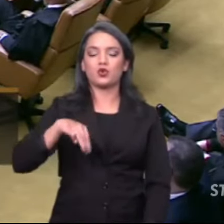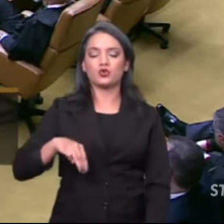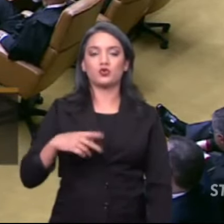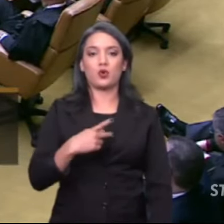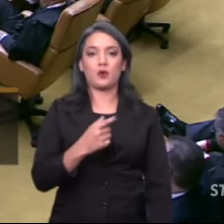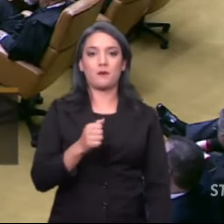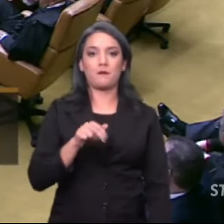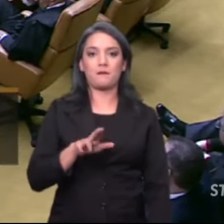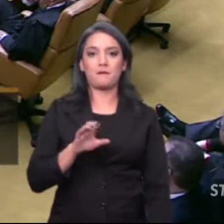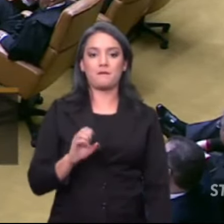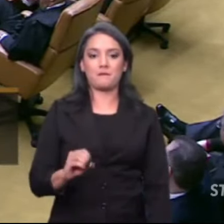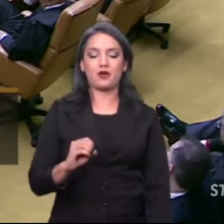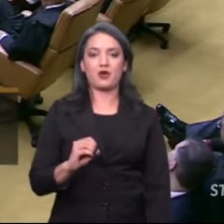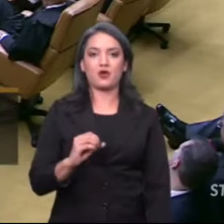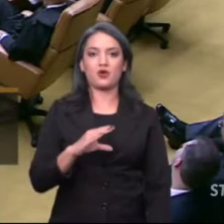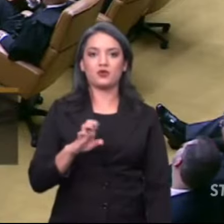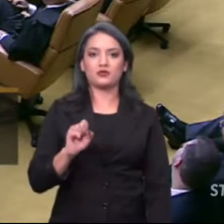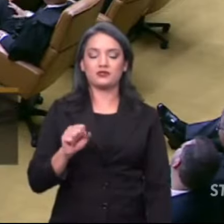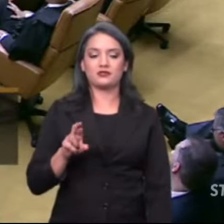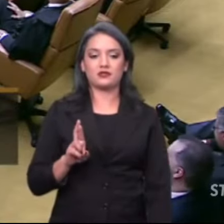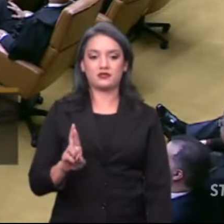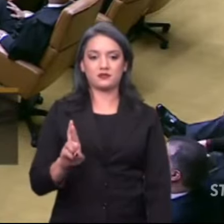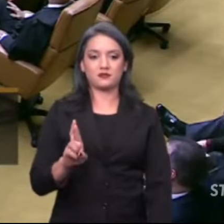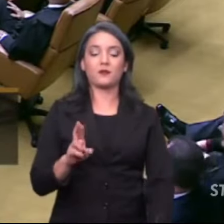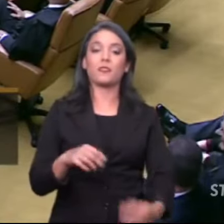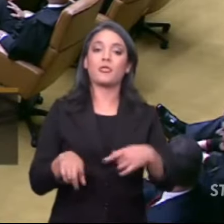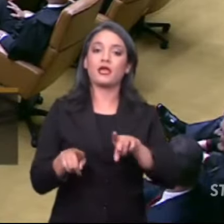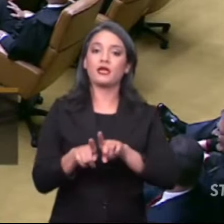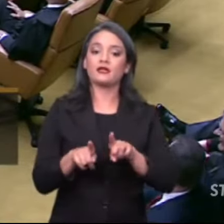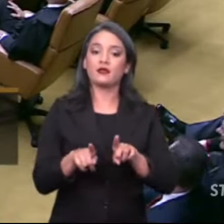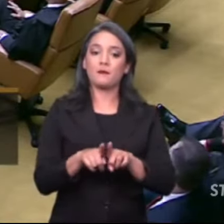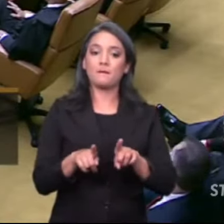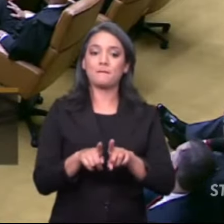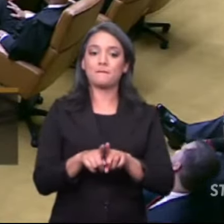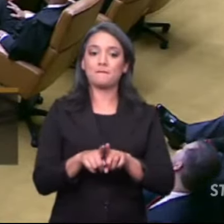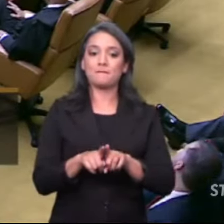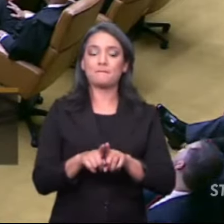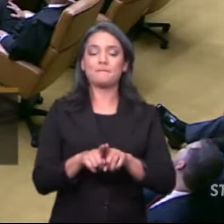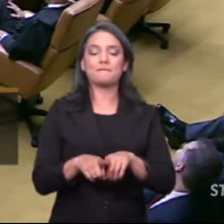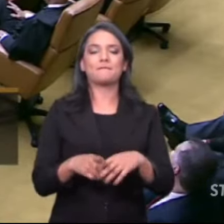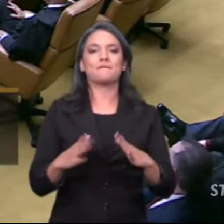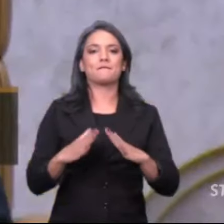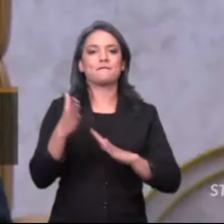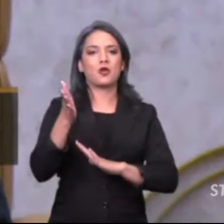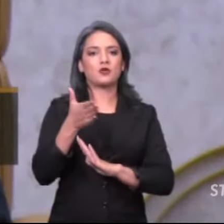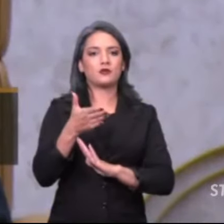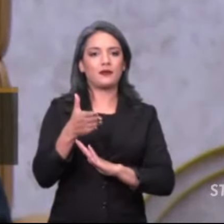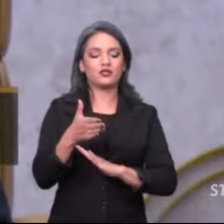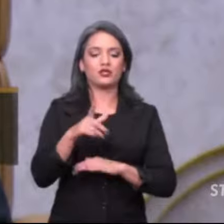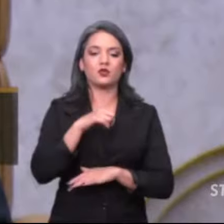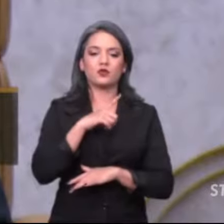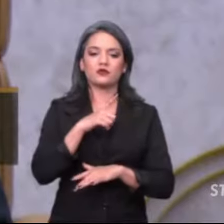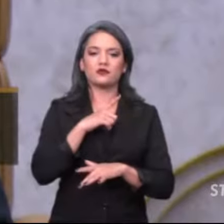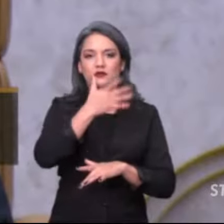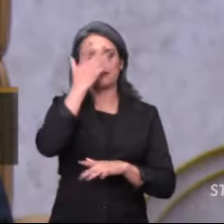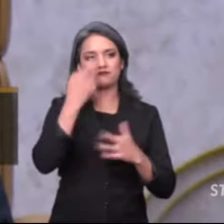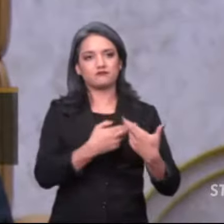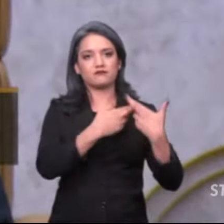Costa, que foi pároco em Vassouras, e também os senhores embaixadores e chefes de missões diplomáticas e de